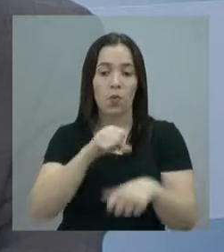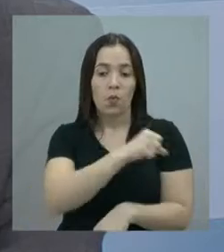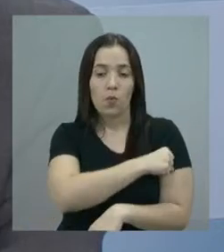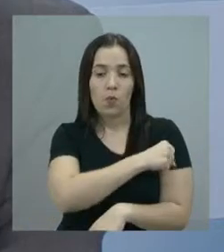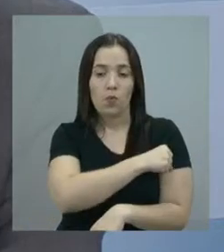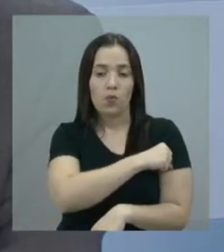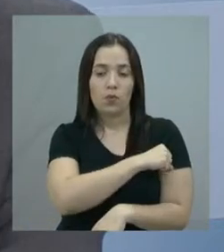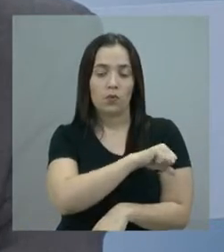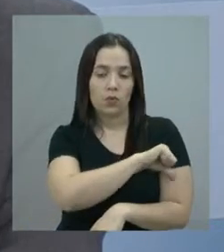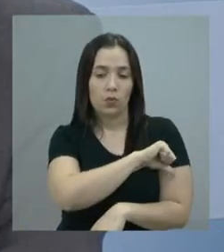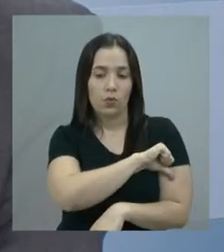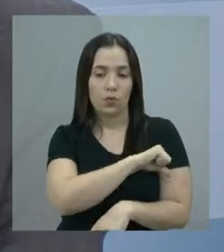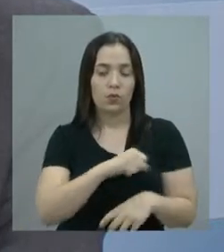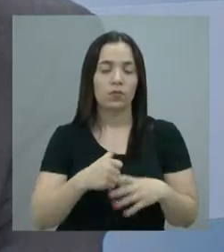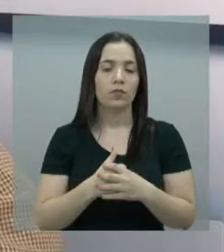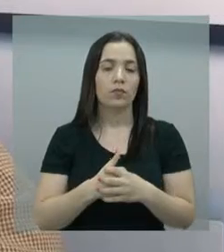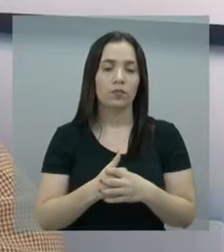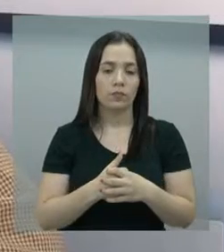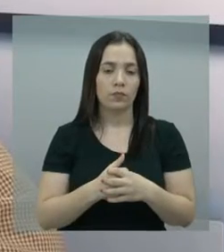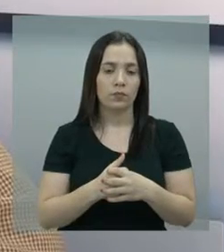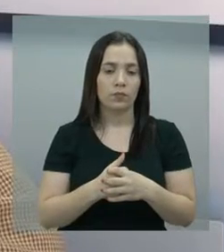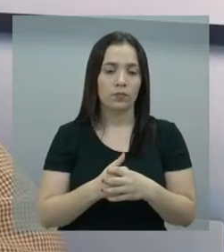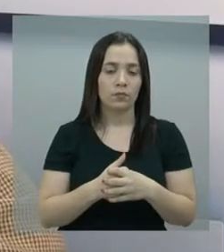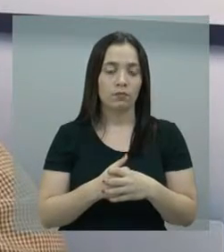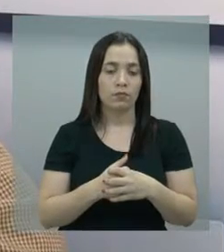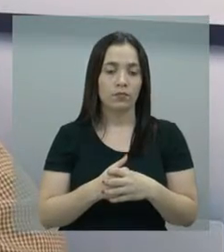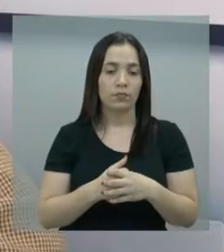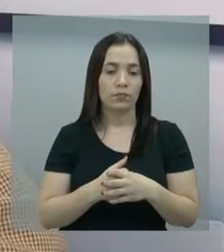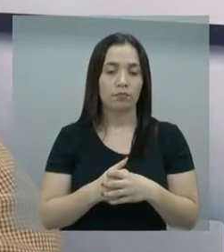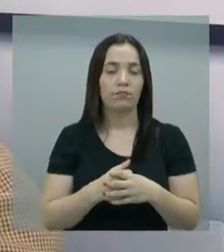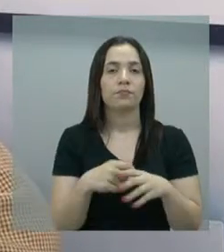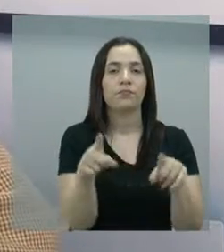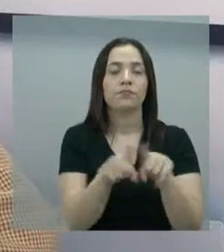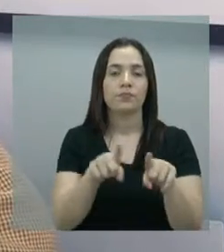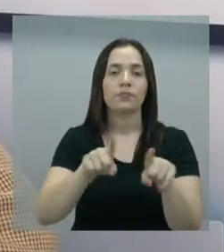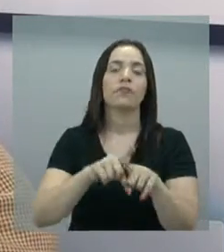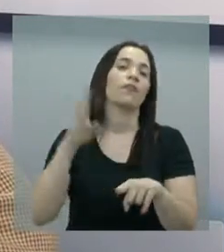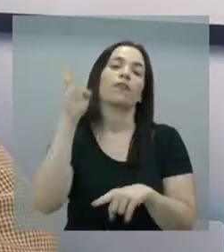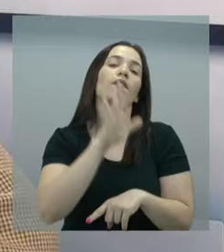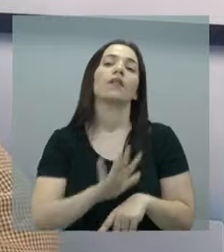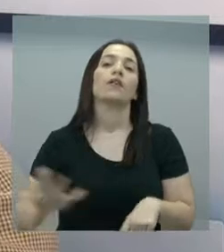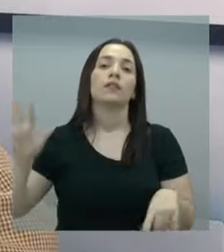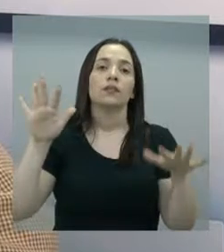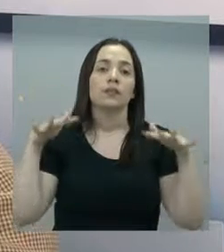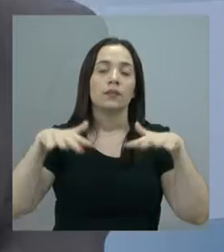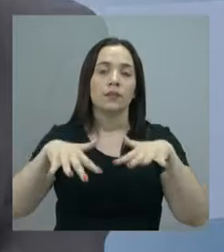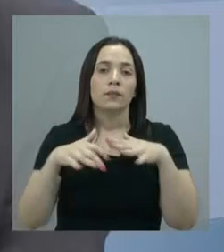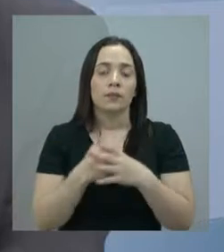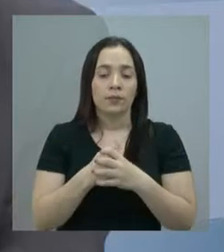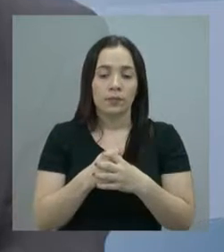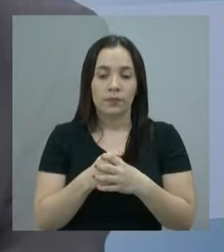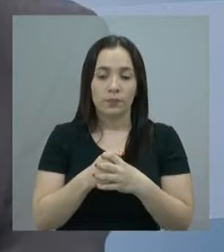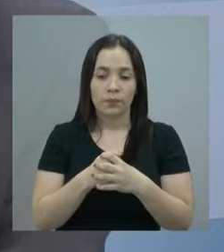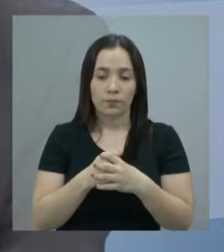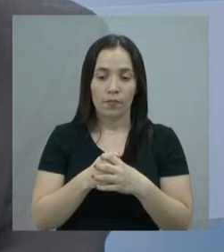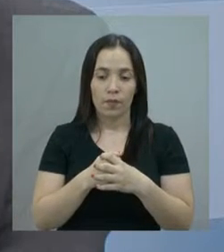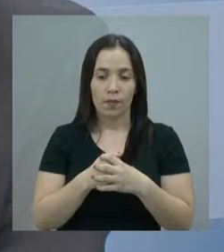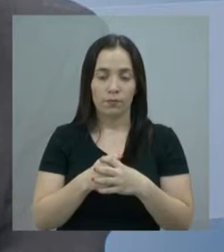série e nono ano. Quer dizer, lidera do Estado de Ceará e lidera também a nível nacional. Lidera